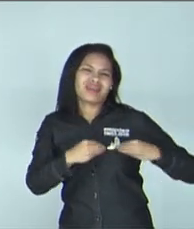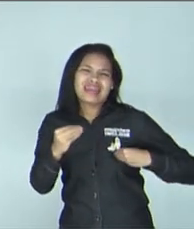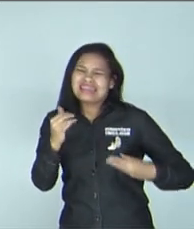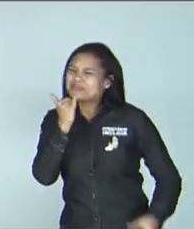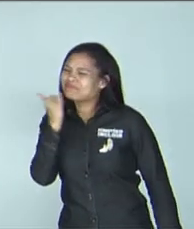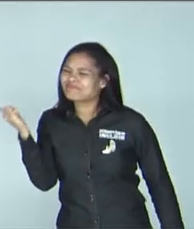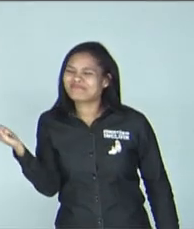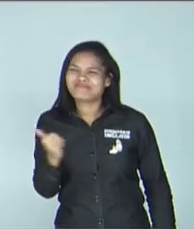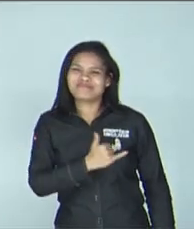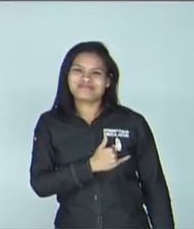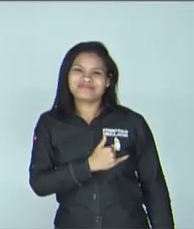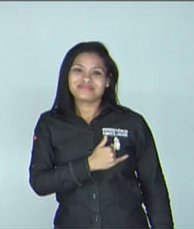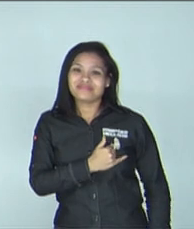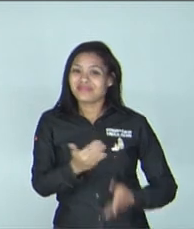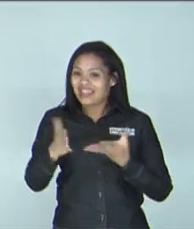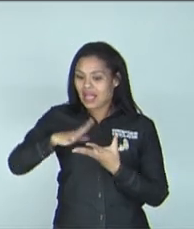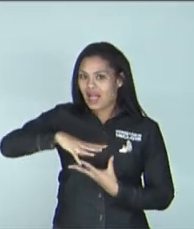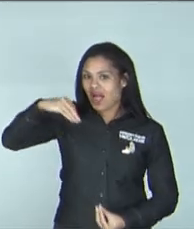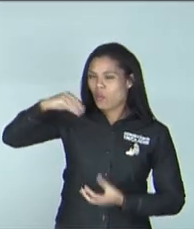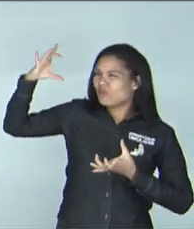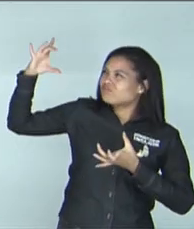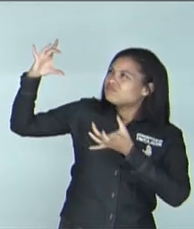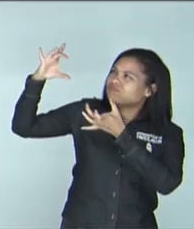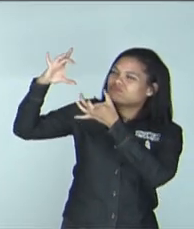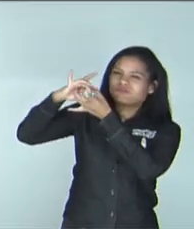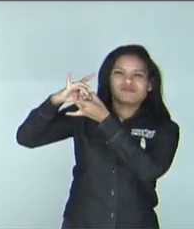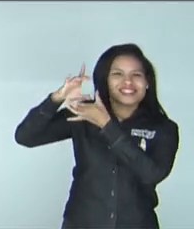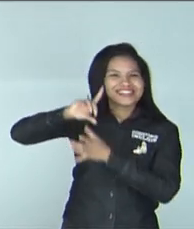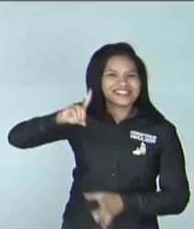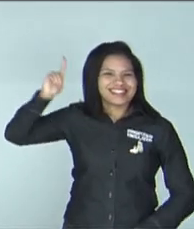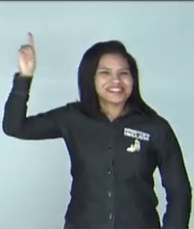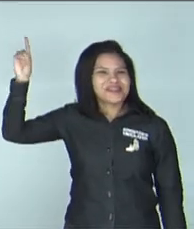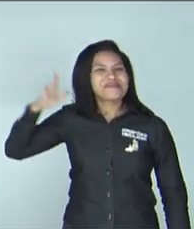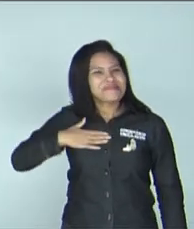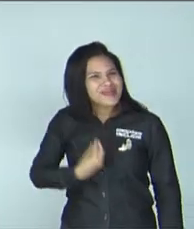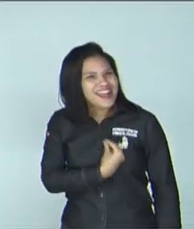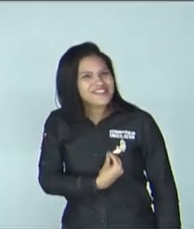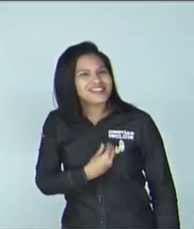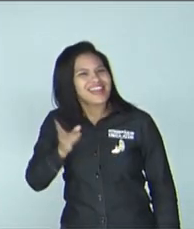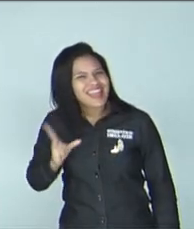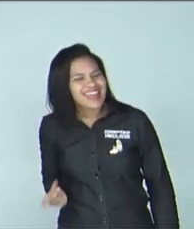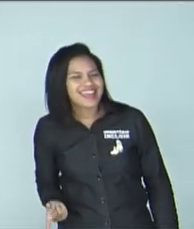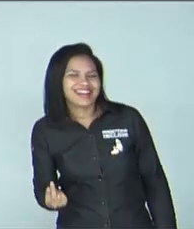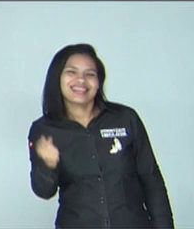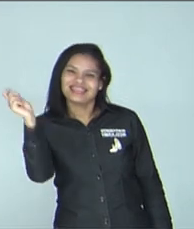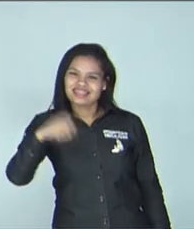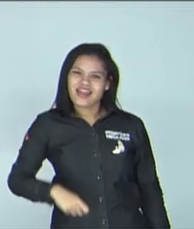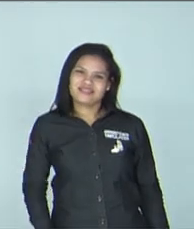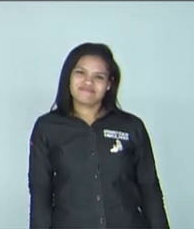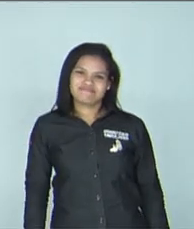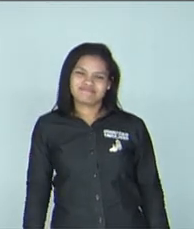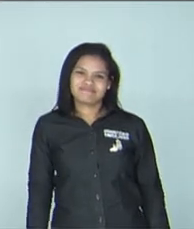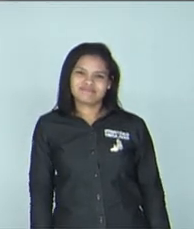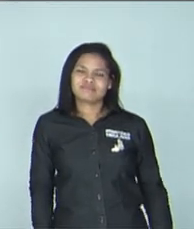da minha alma com deus eu posso ter vida eterna oi deixa eu te perguntar uma